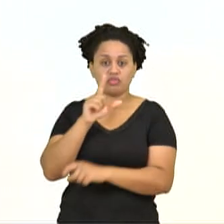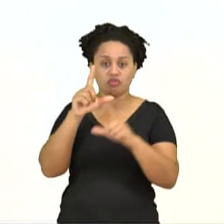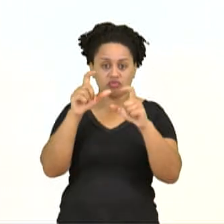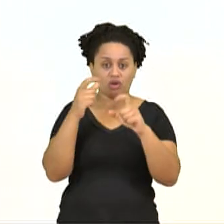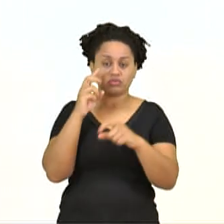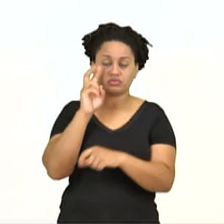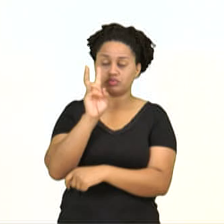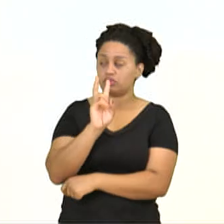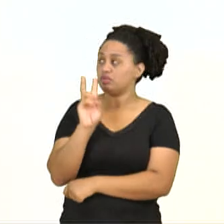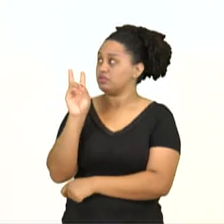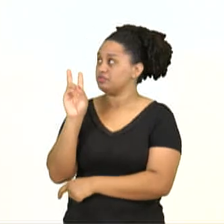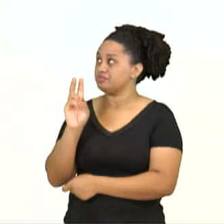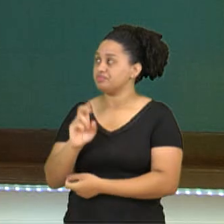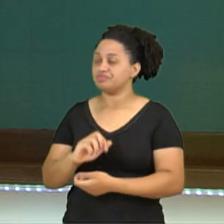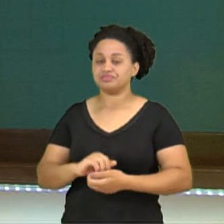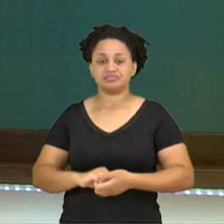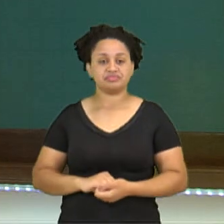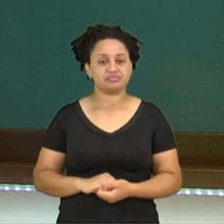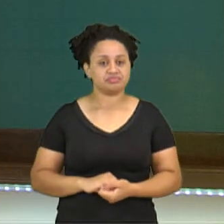James Naismith.